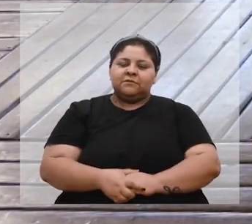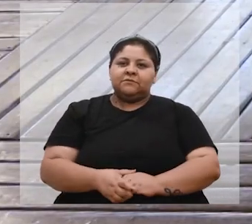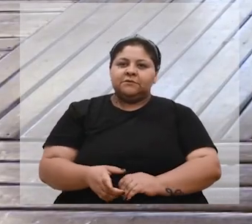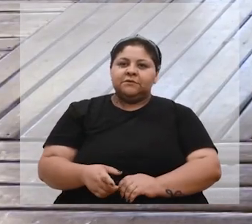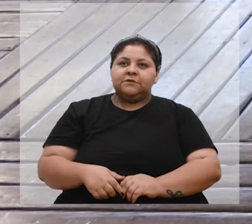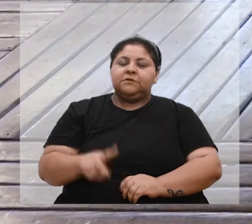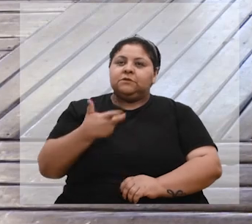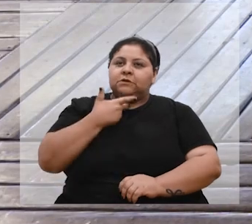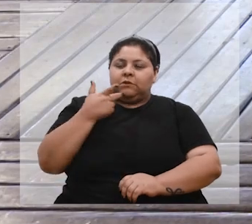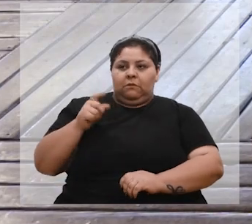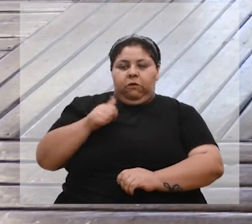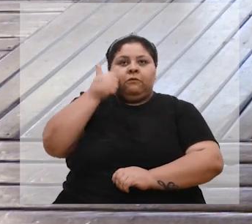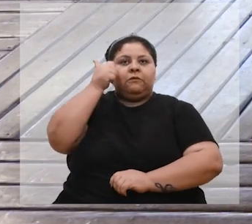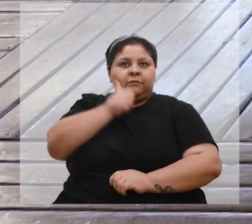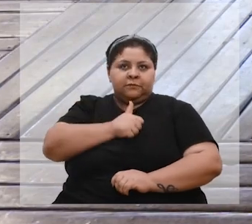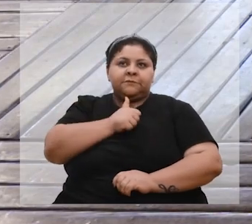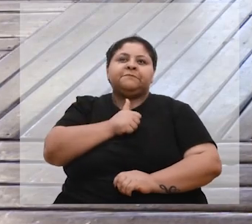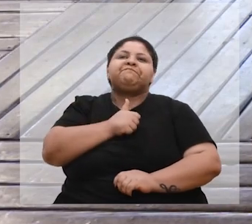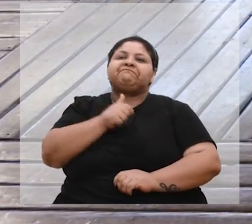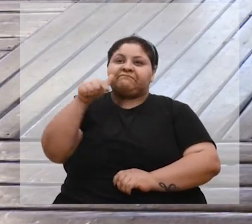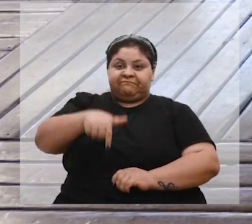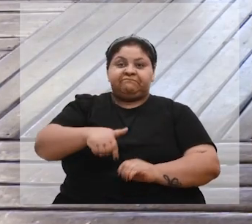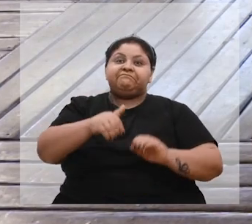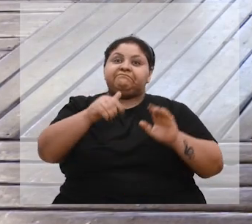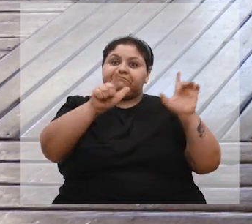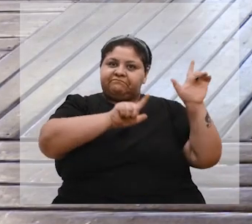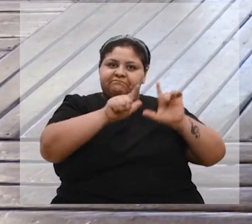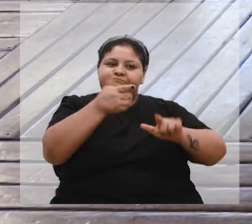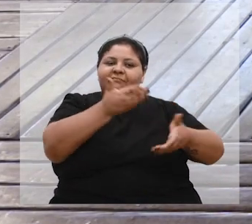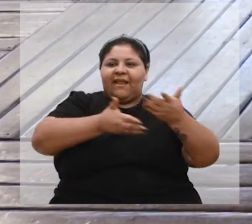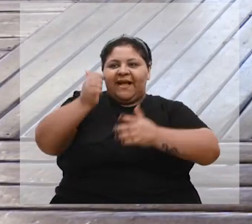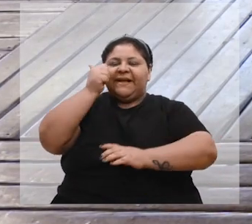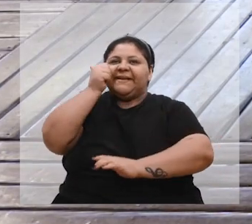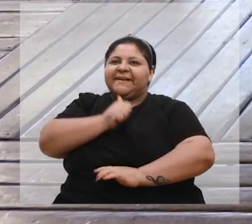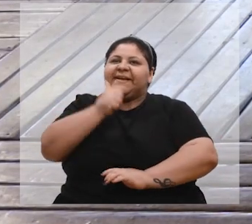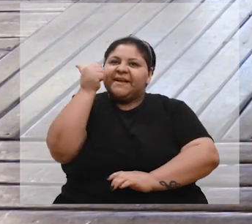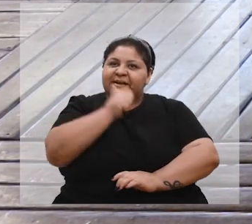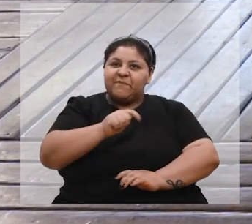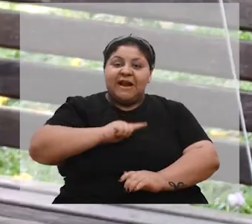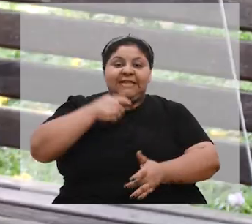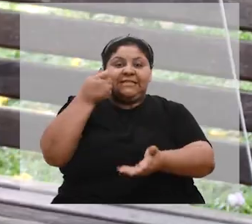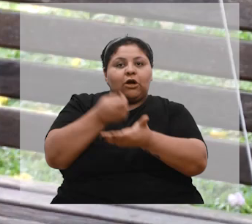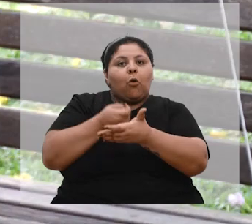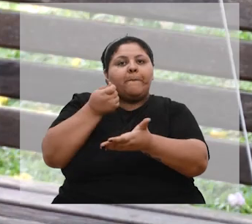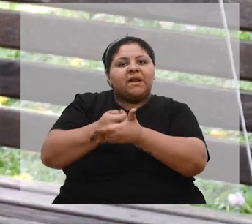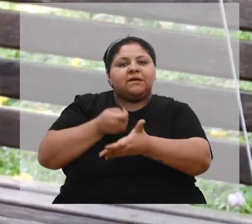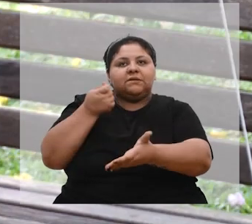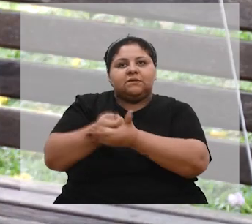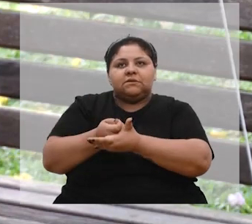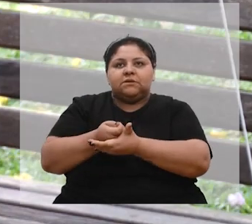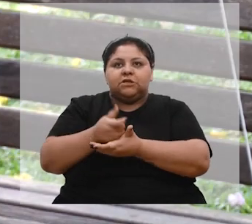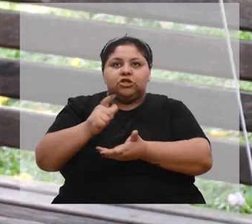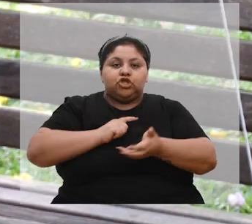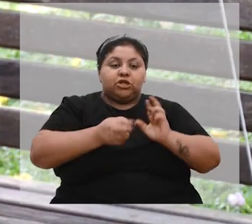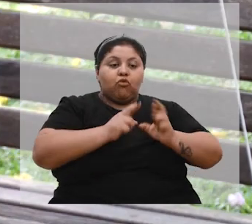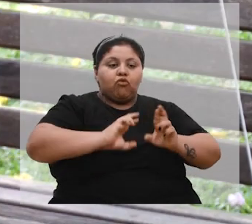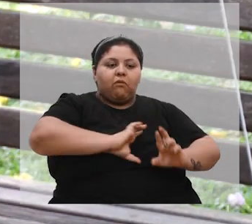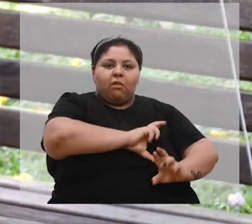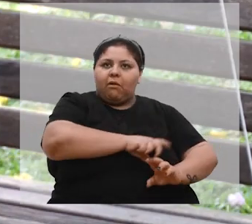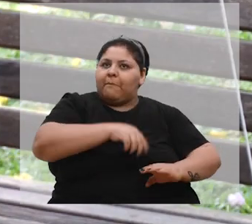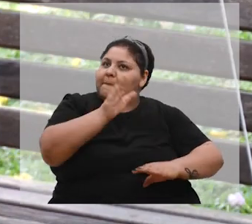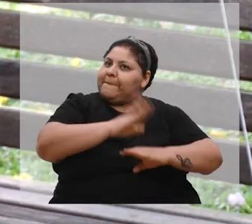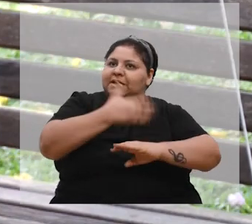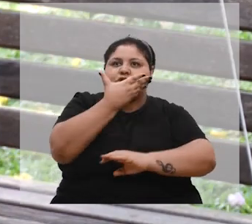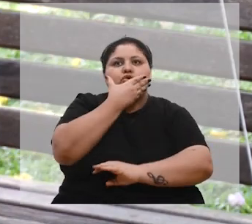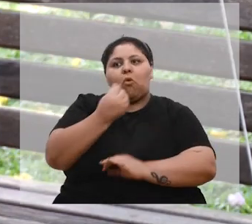E vamos falar das mulheres, então, né? Já que esse programa é entre elas, né? A mulher tem muito essa cobrança de